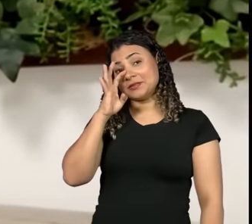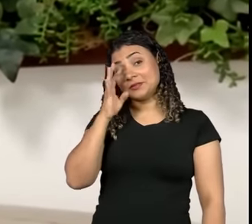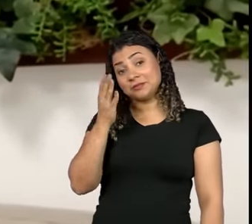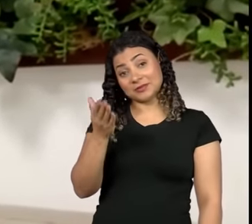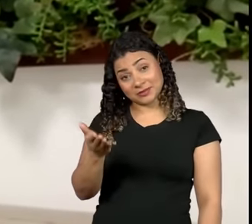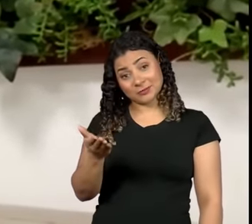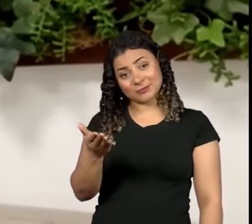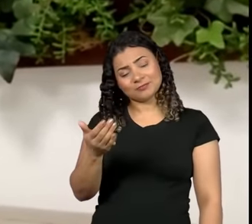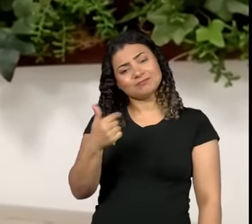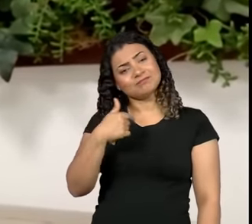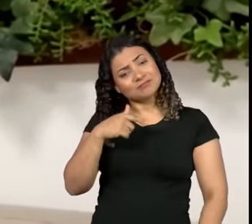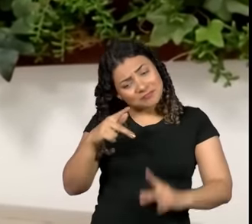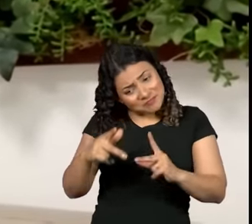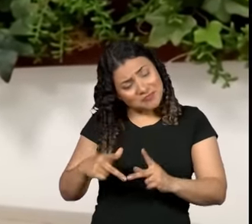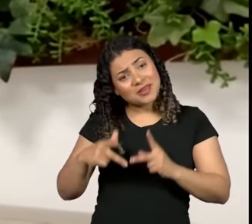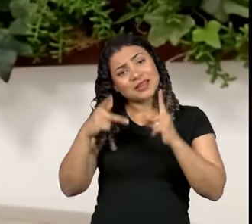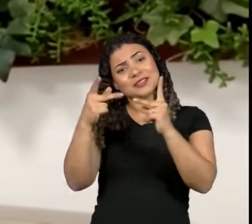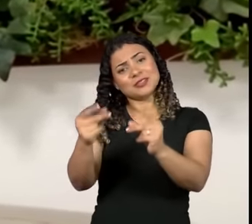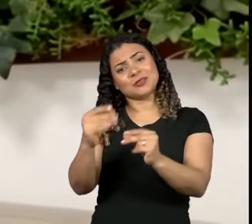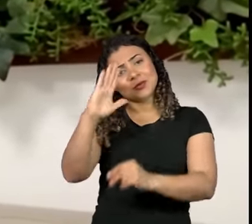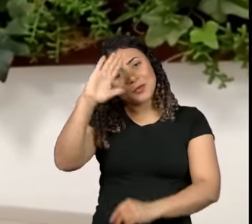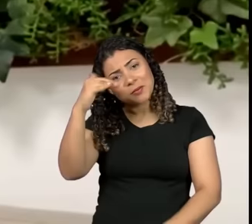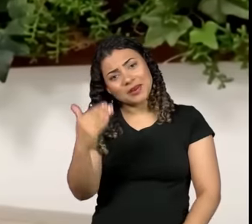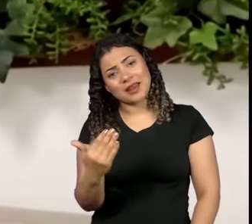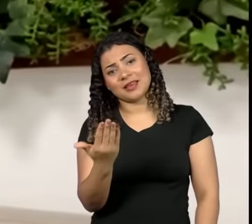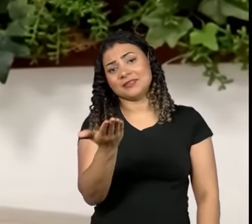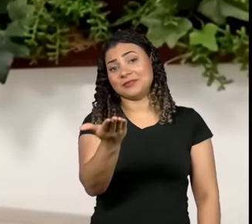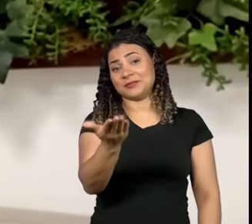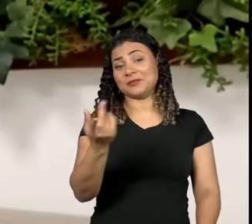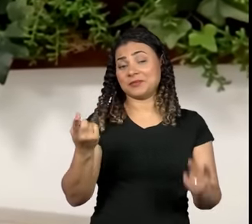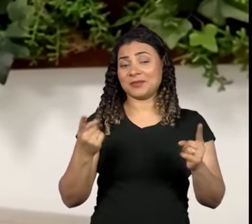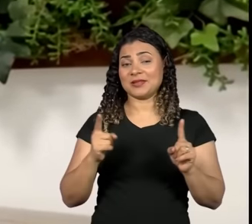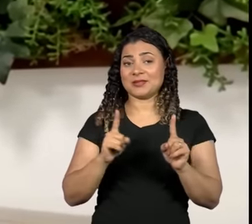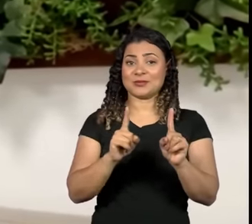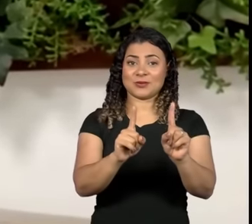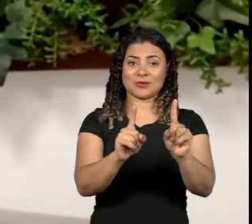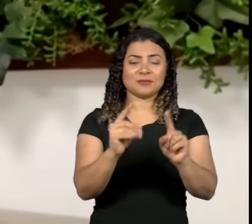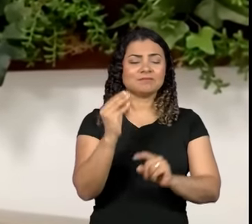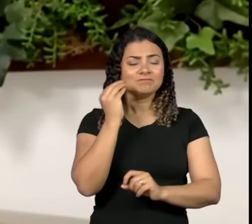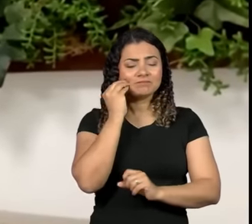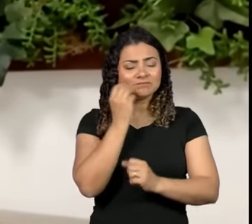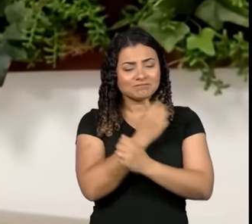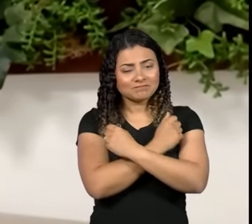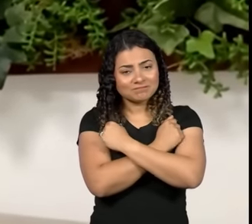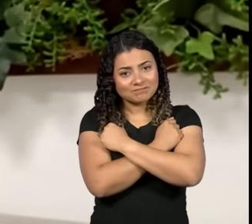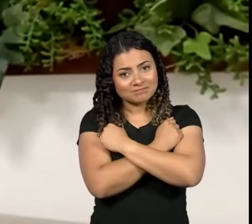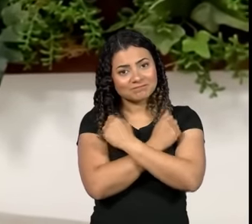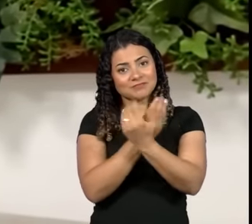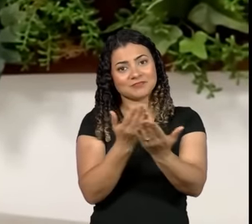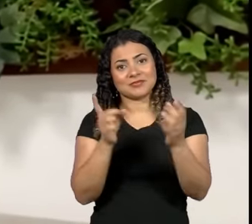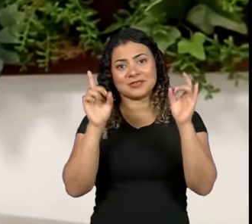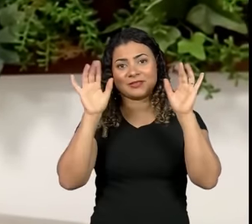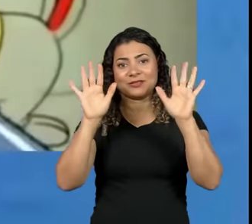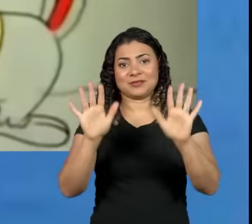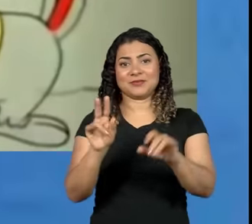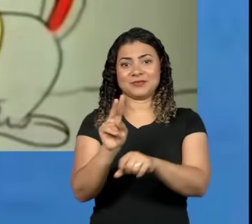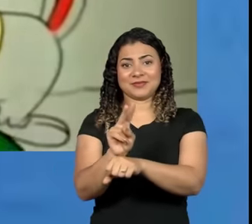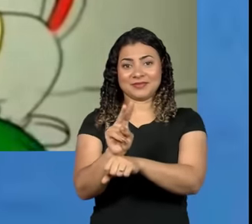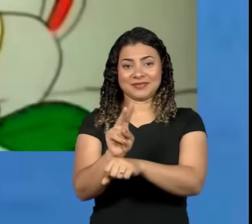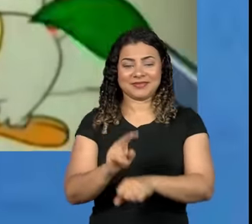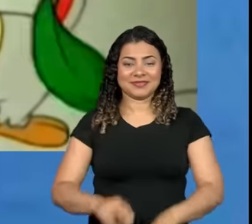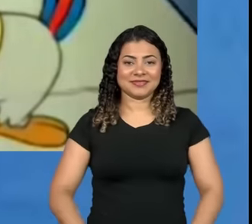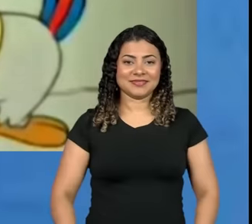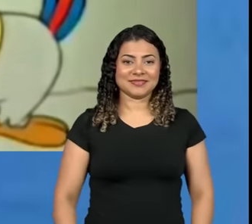e quanto é merecedor a você essa homenagem do Persona. Um beijo grande e que Deus te proteja.